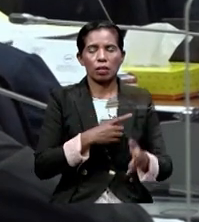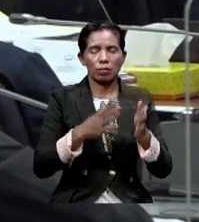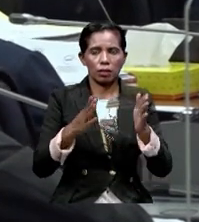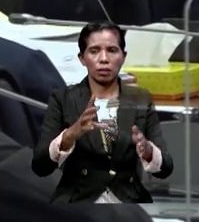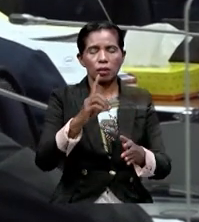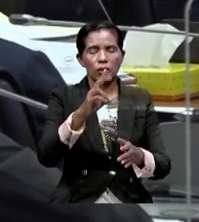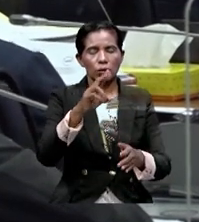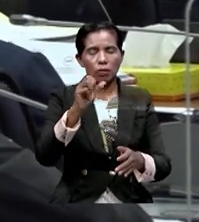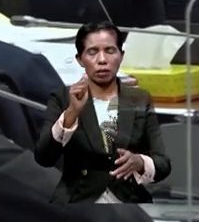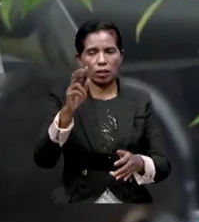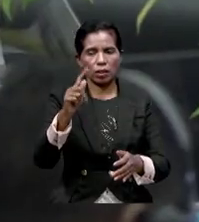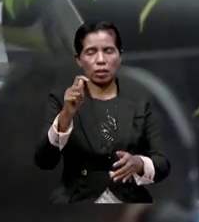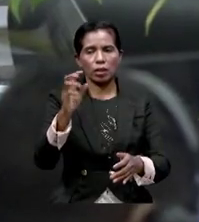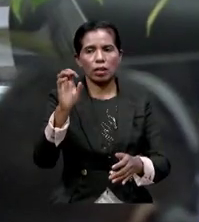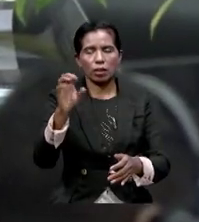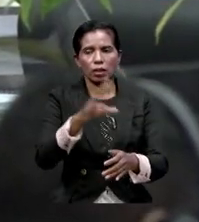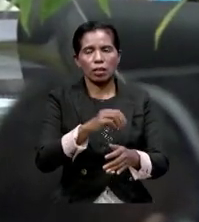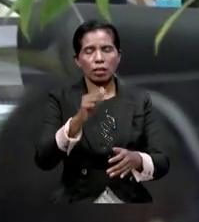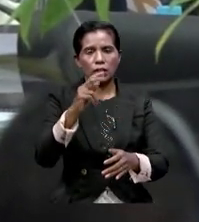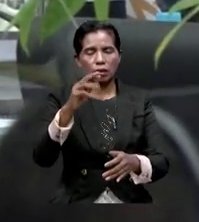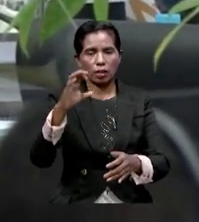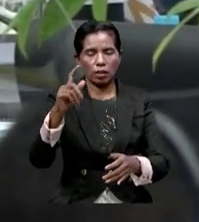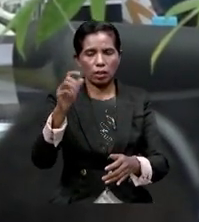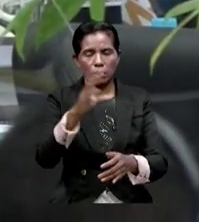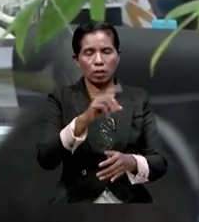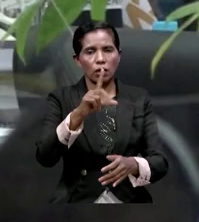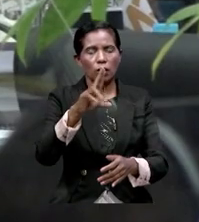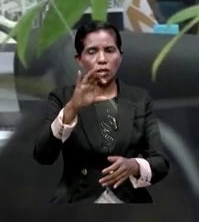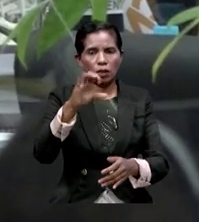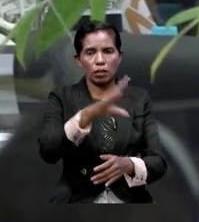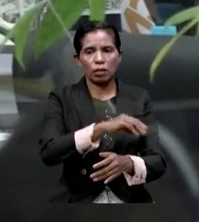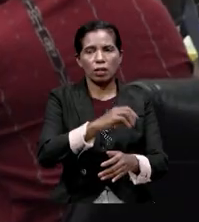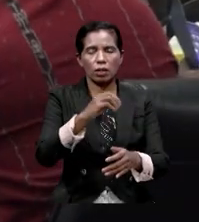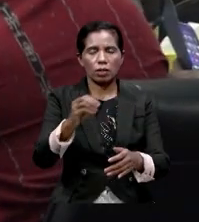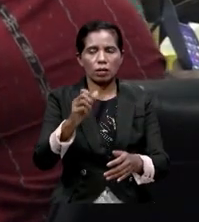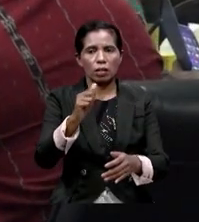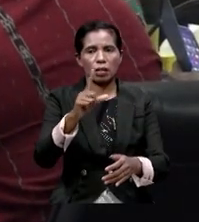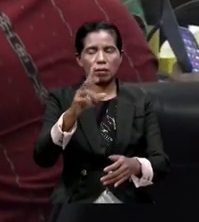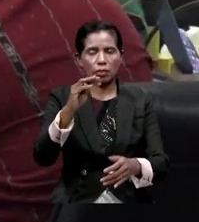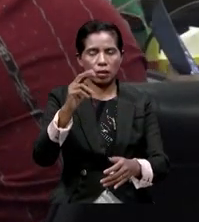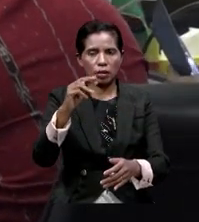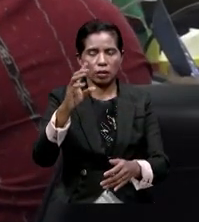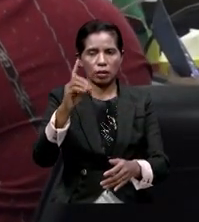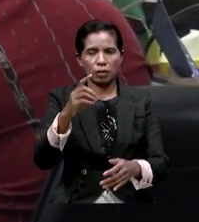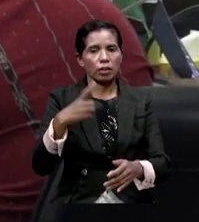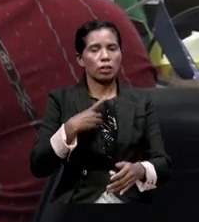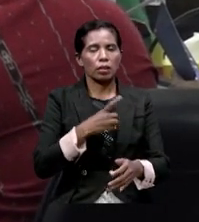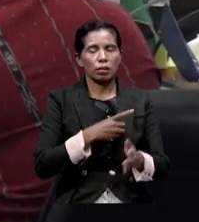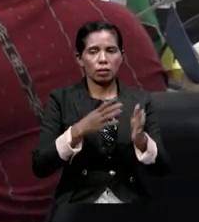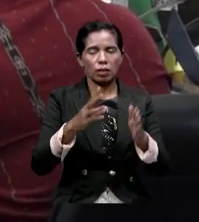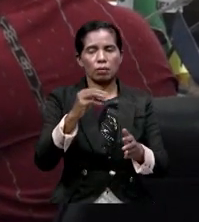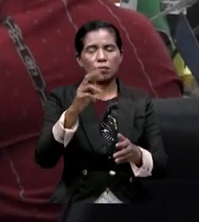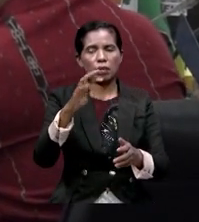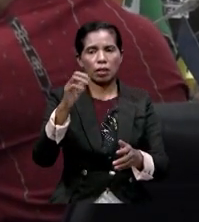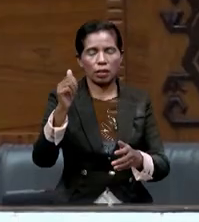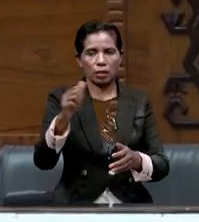Simenes, patrocinio dos reis Aniceto Guterres, Luis da Silva, no Armando dos Santos, no deputada Maria Angélica,